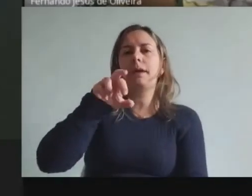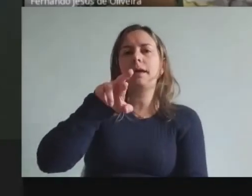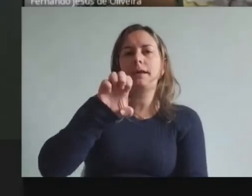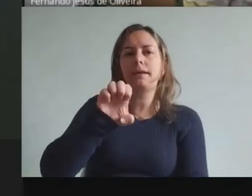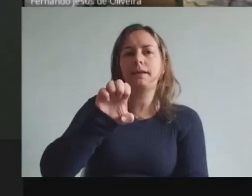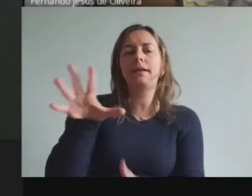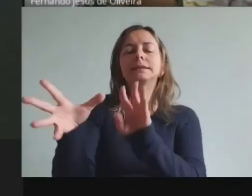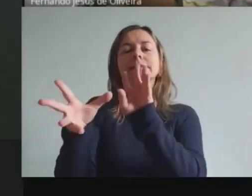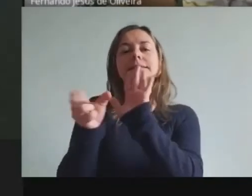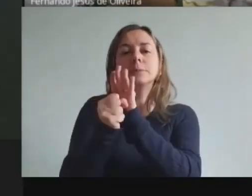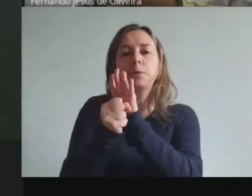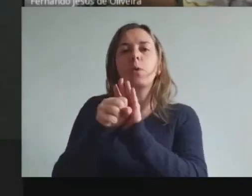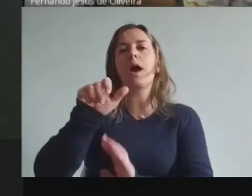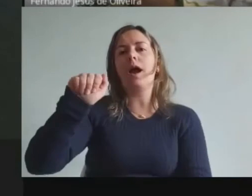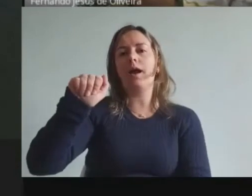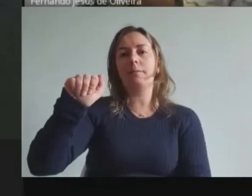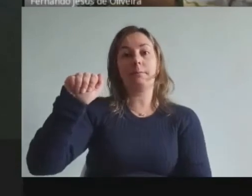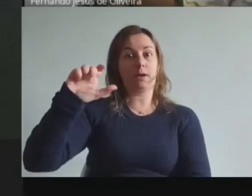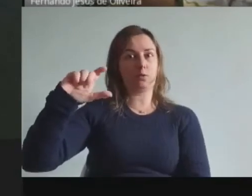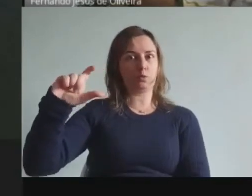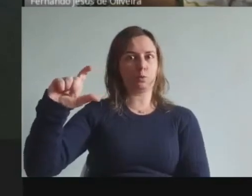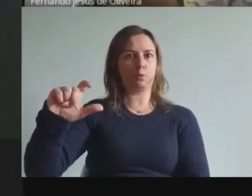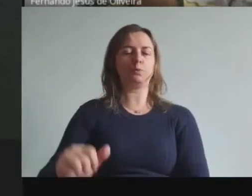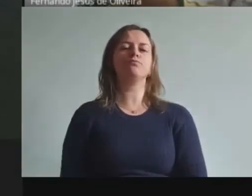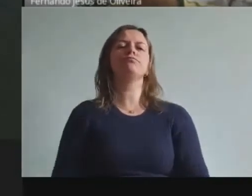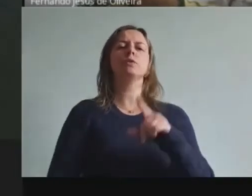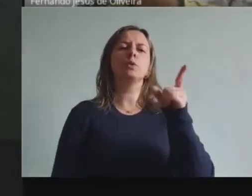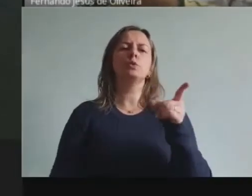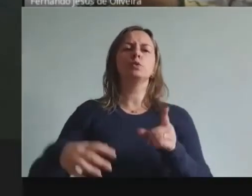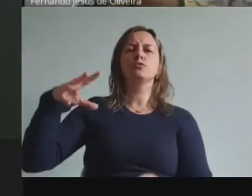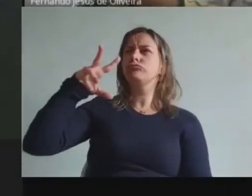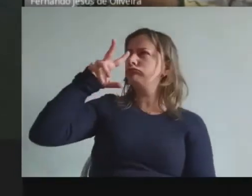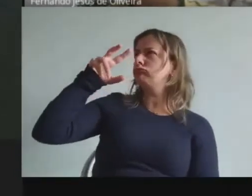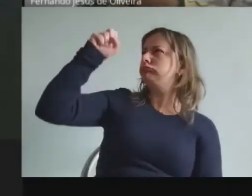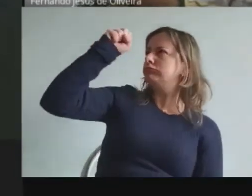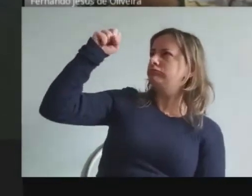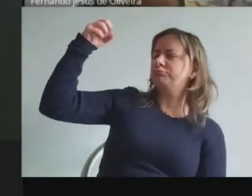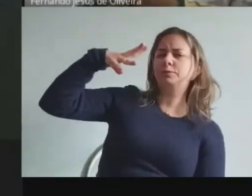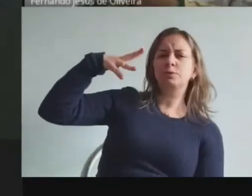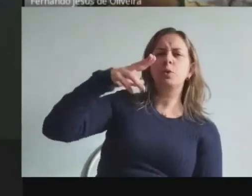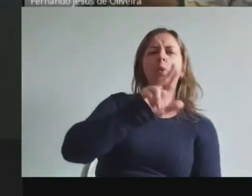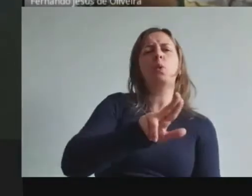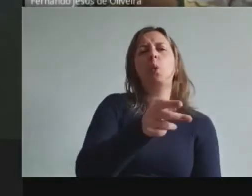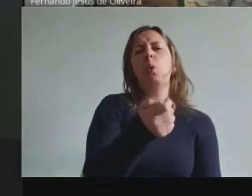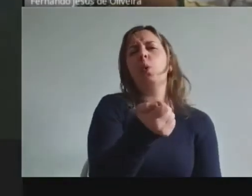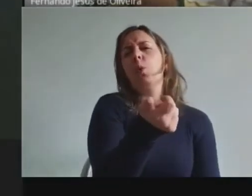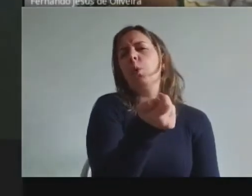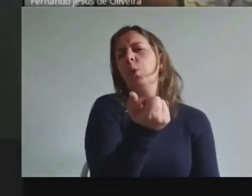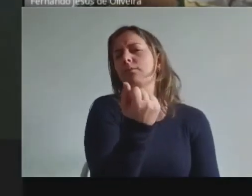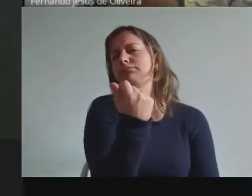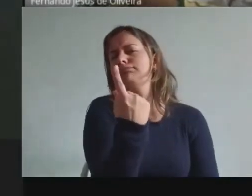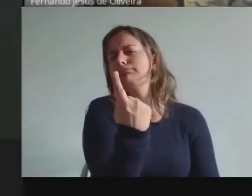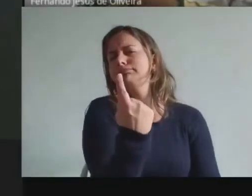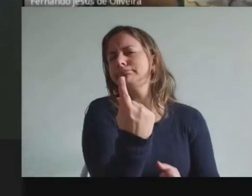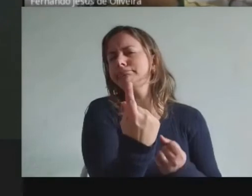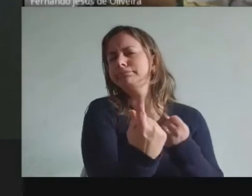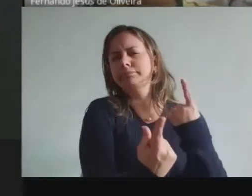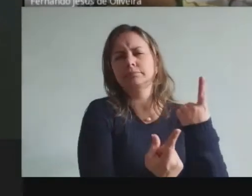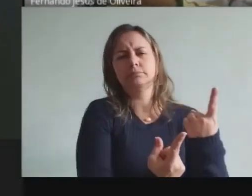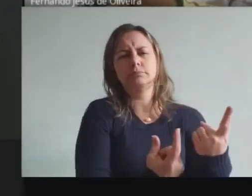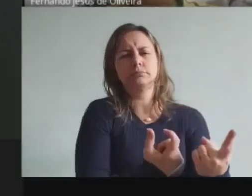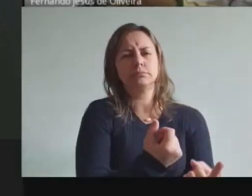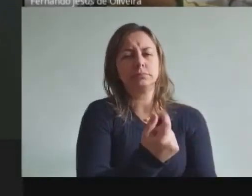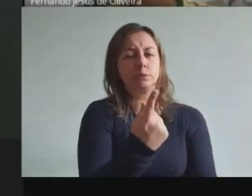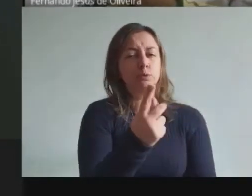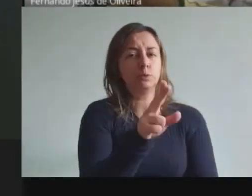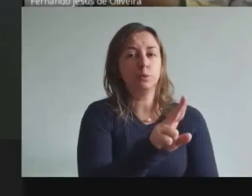o símbolo é A maiúsculo. Intensidade luminosa, quase nunca a gente usa, né? Para não dizer nunca, né?